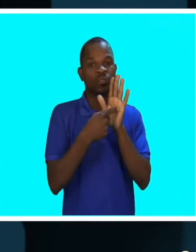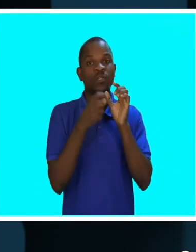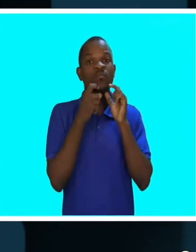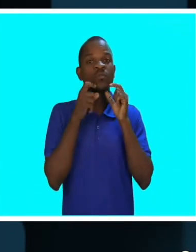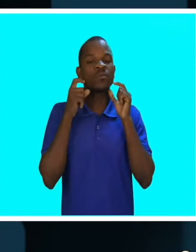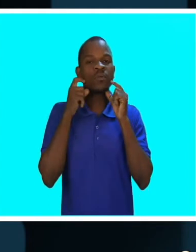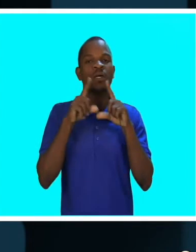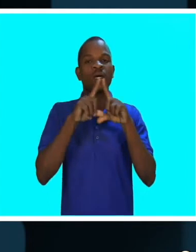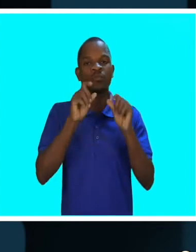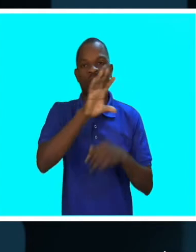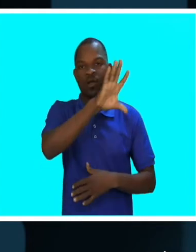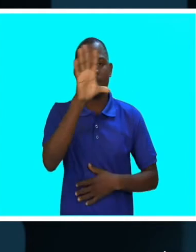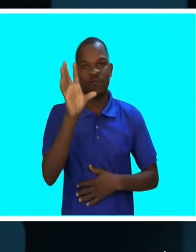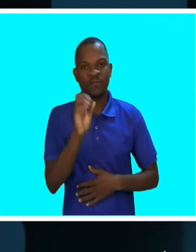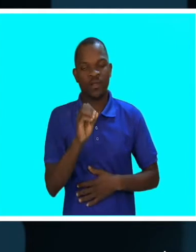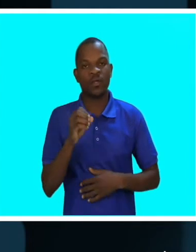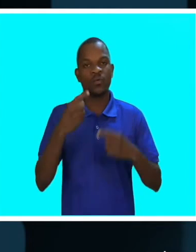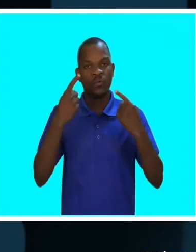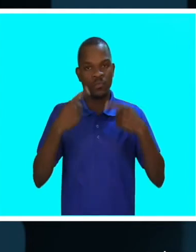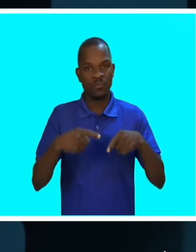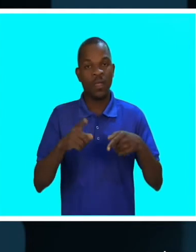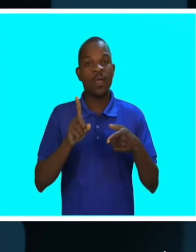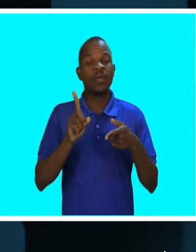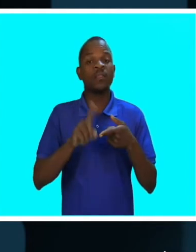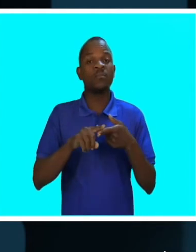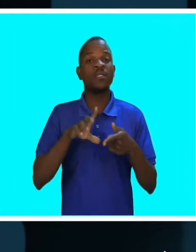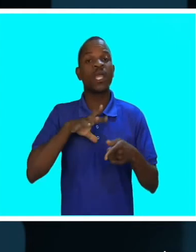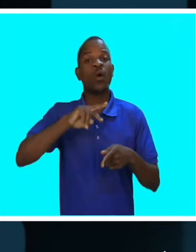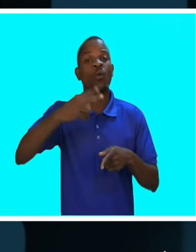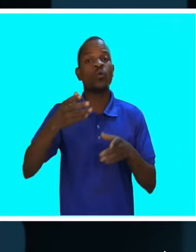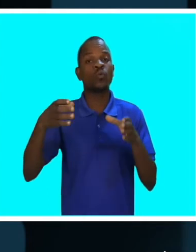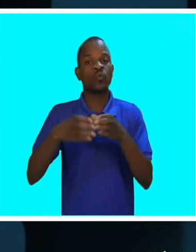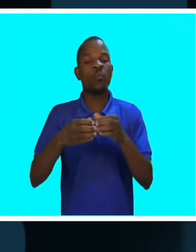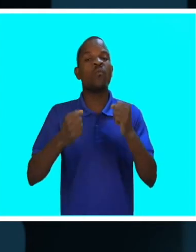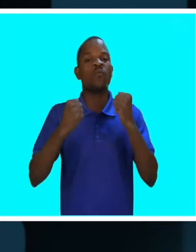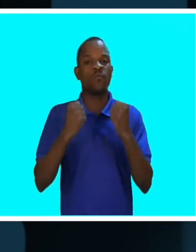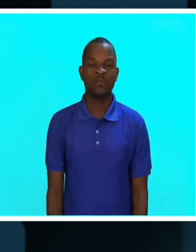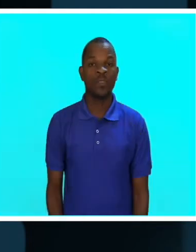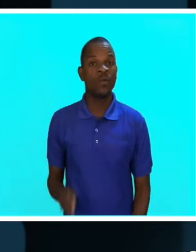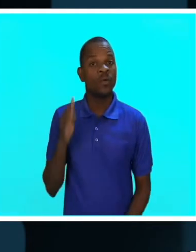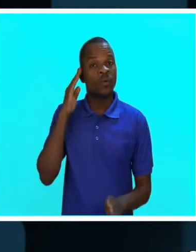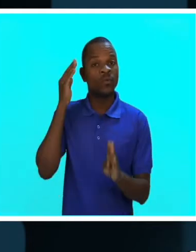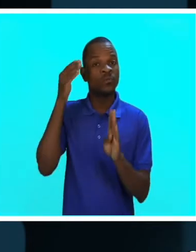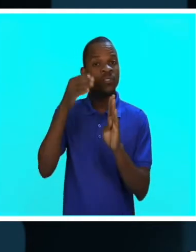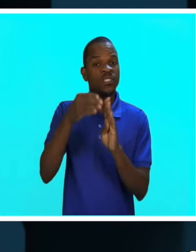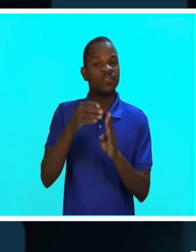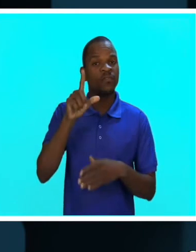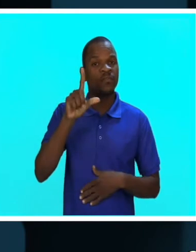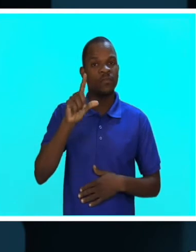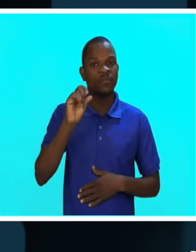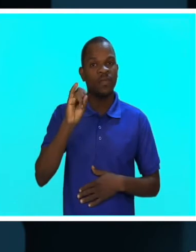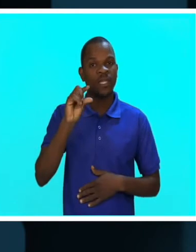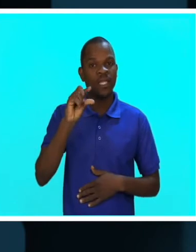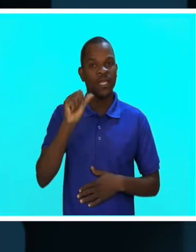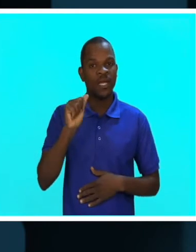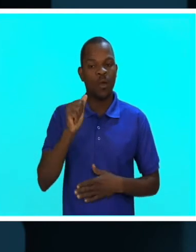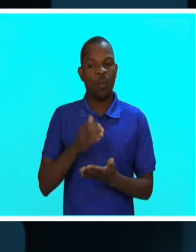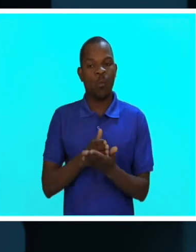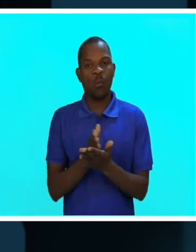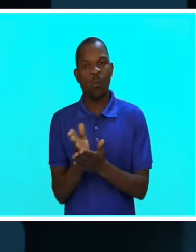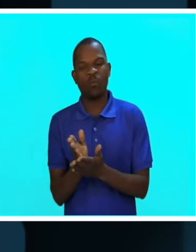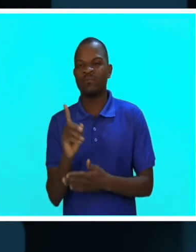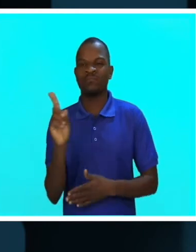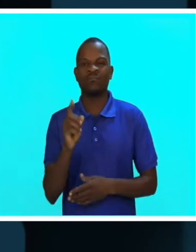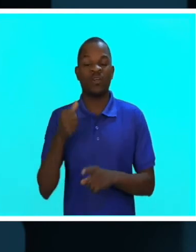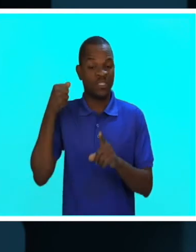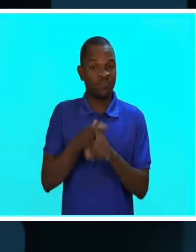país nas afrotaças, embora reconhecemos que temos adversário muito difícil. Os objetivos da Liga não fogem da regra, é lutar